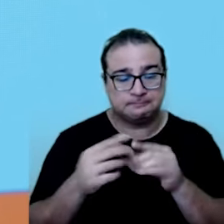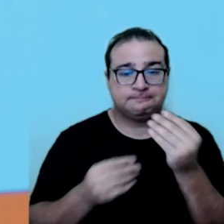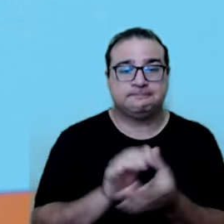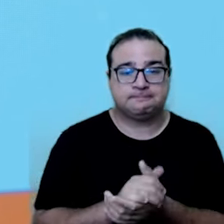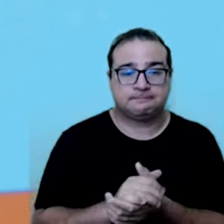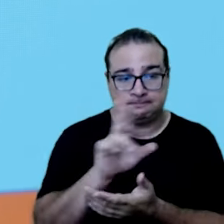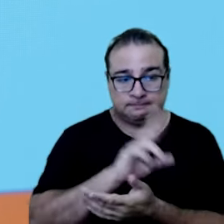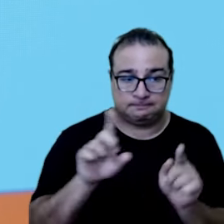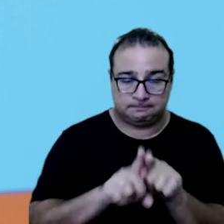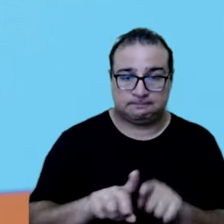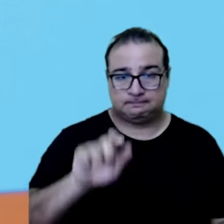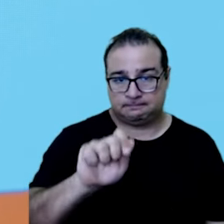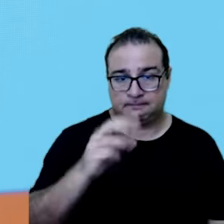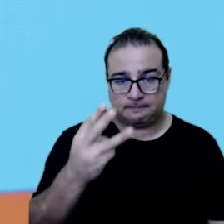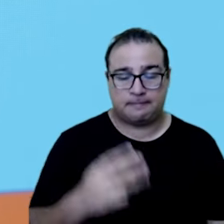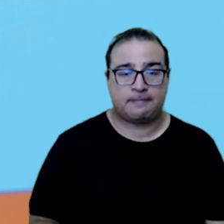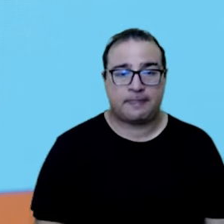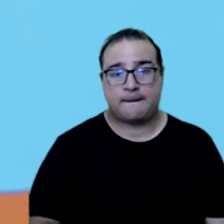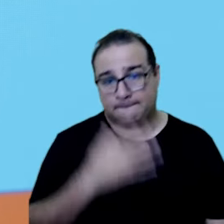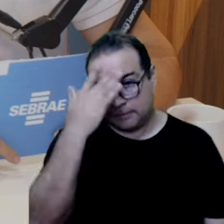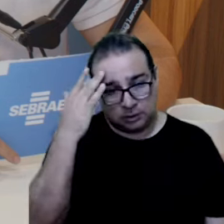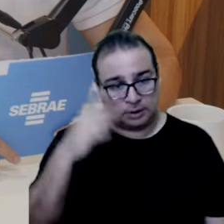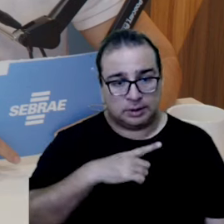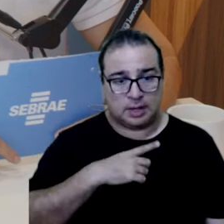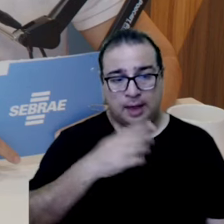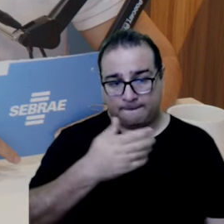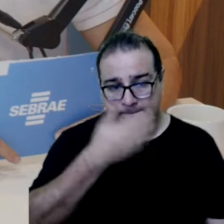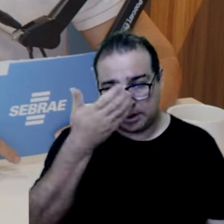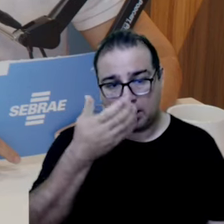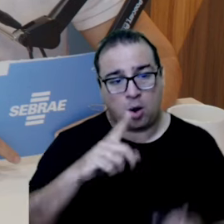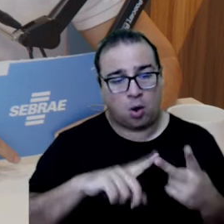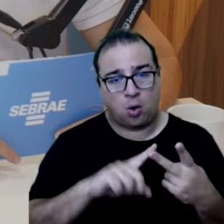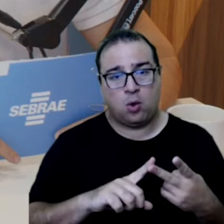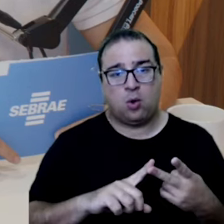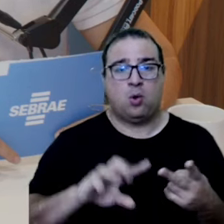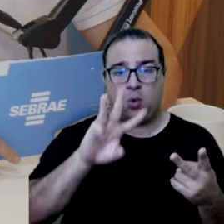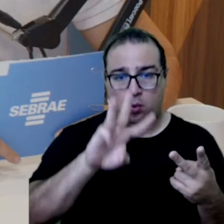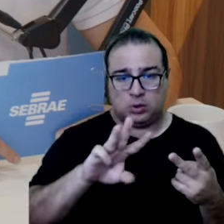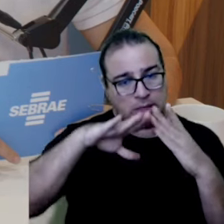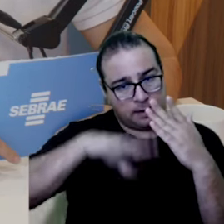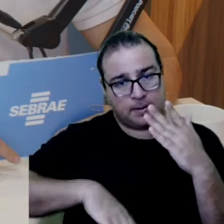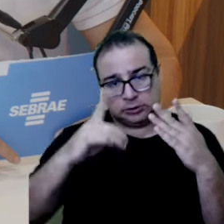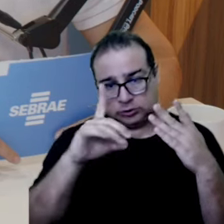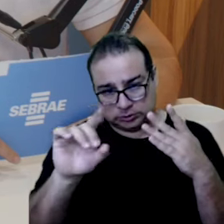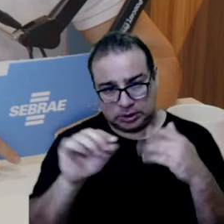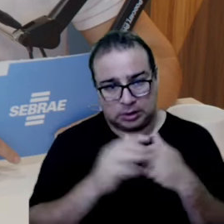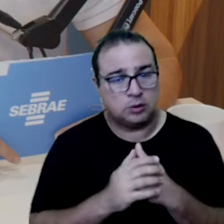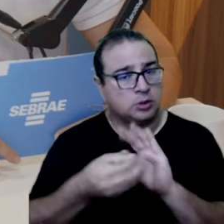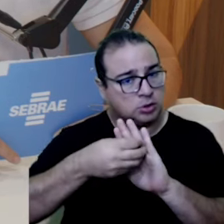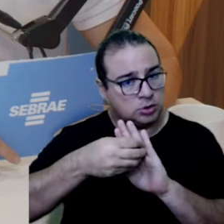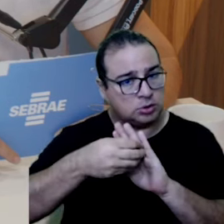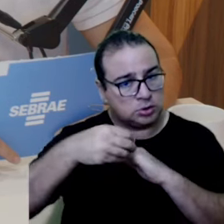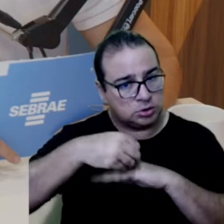sobre a utilização do A3 Então quem tem Macbook ou Windows abaixo dos do 10 o